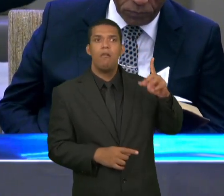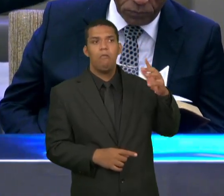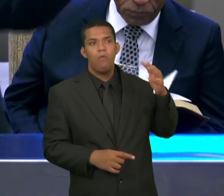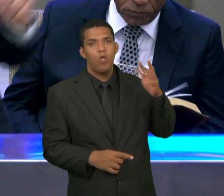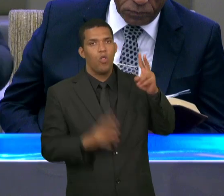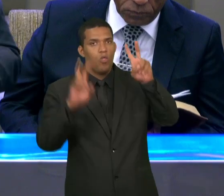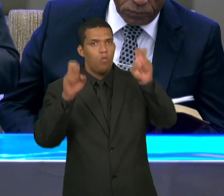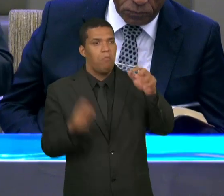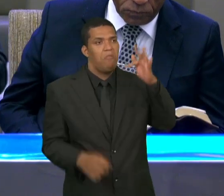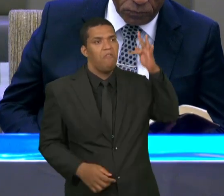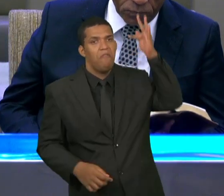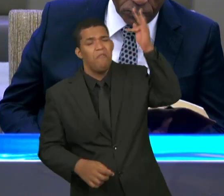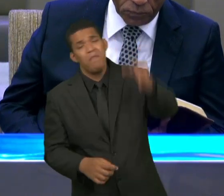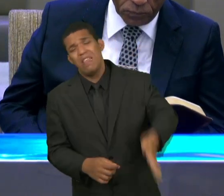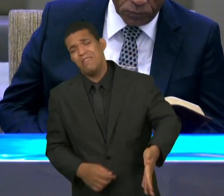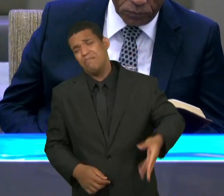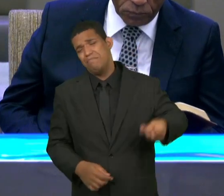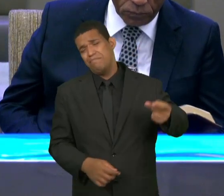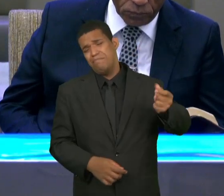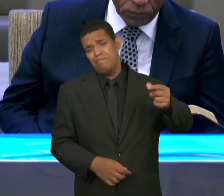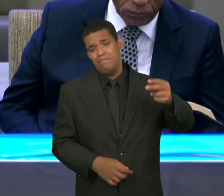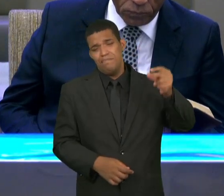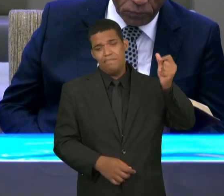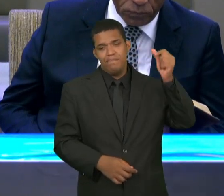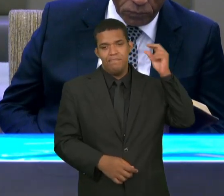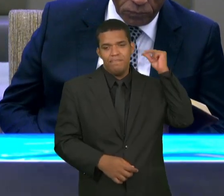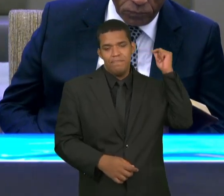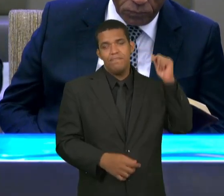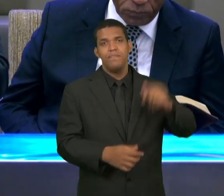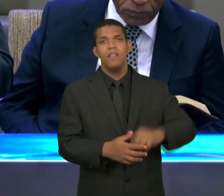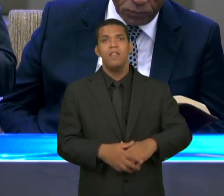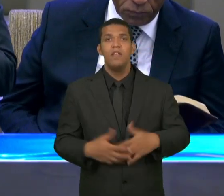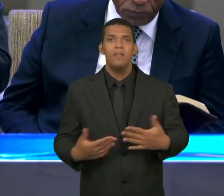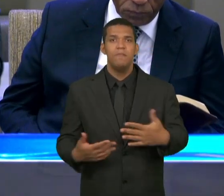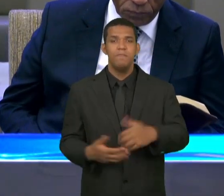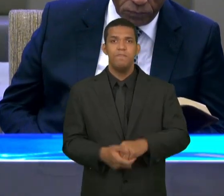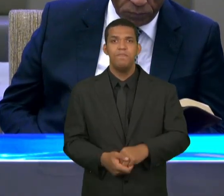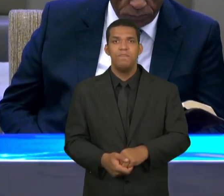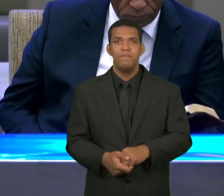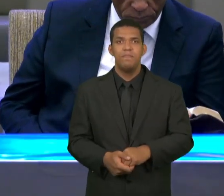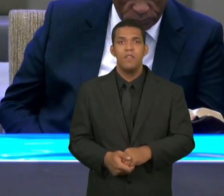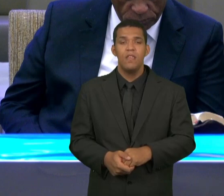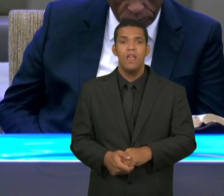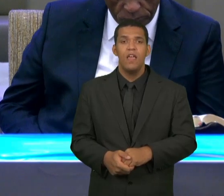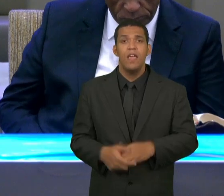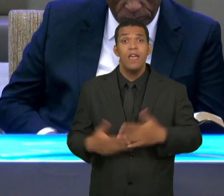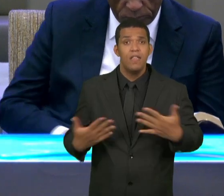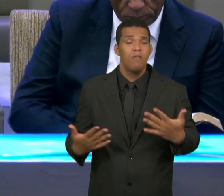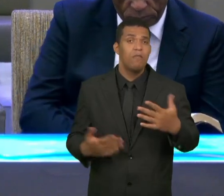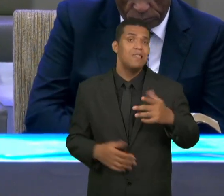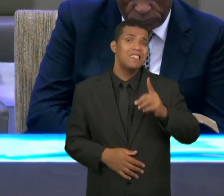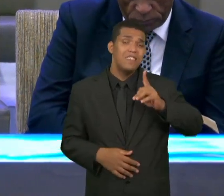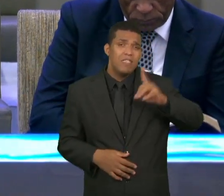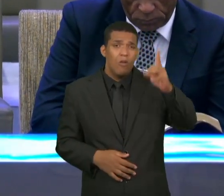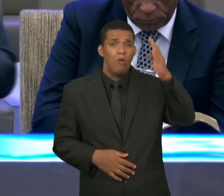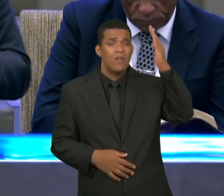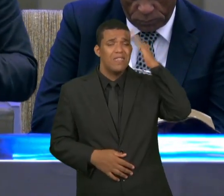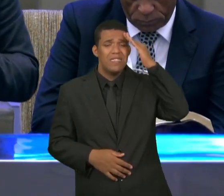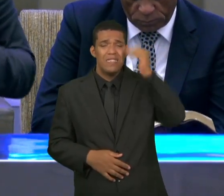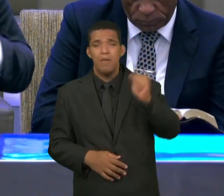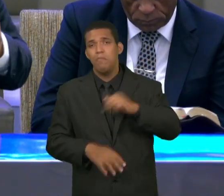a antiguidade. E o seu conselho é firme. Então ele já sabe tudo desde